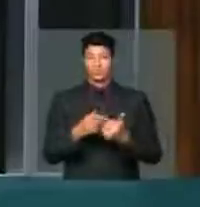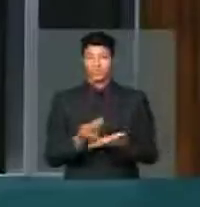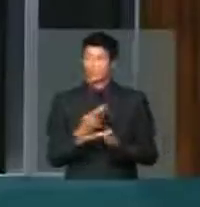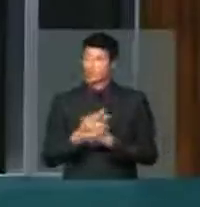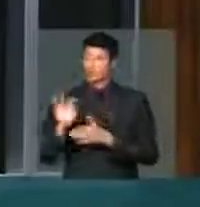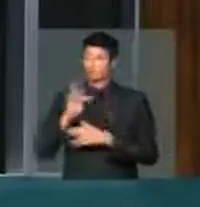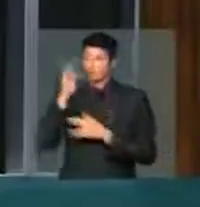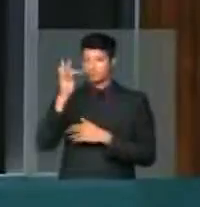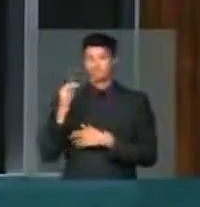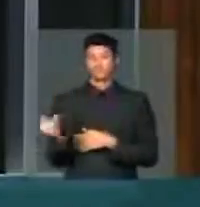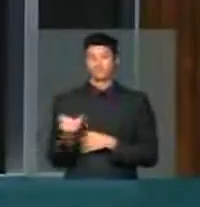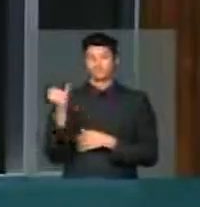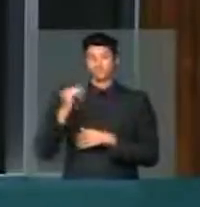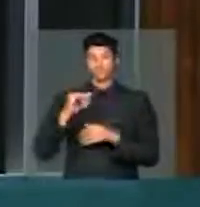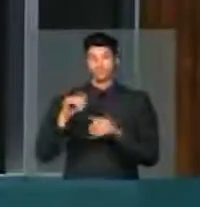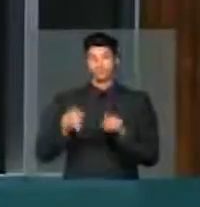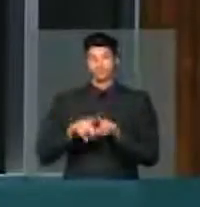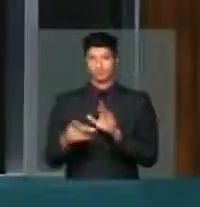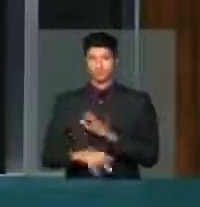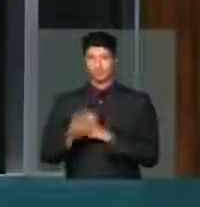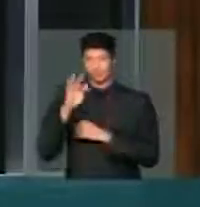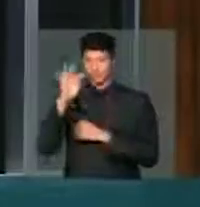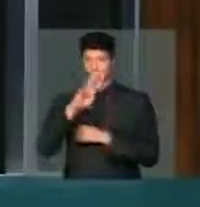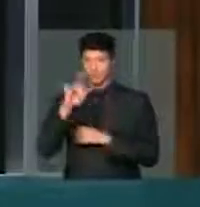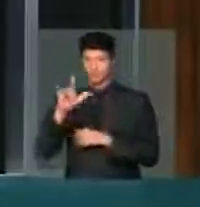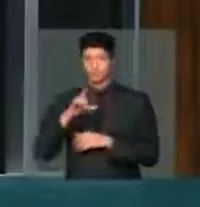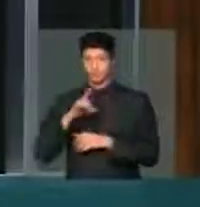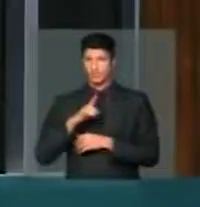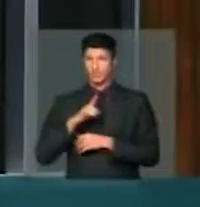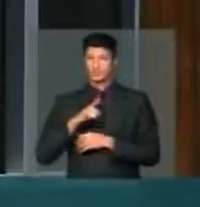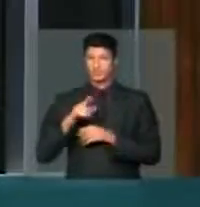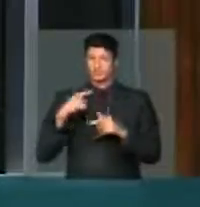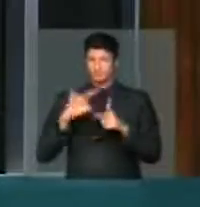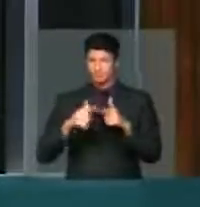equívocos monumentais e que vai ter um custo